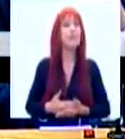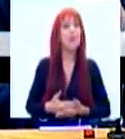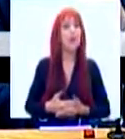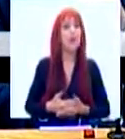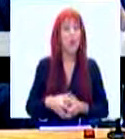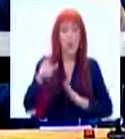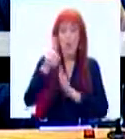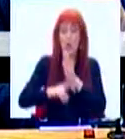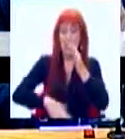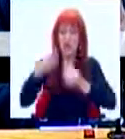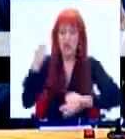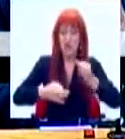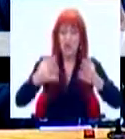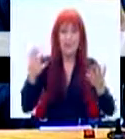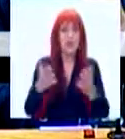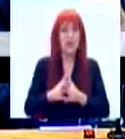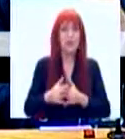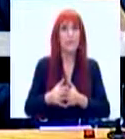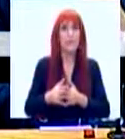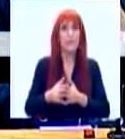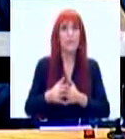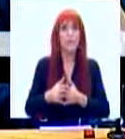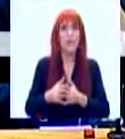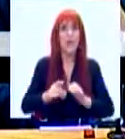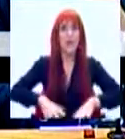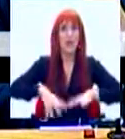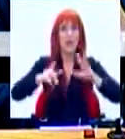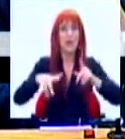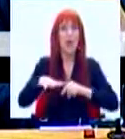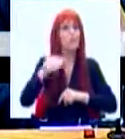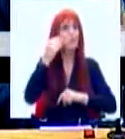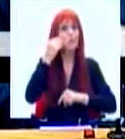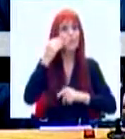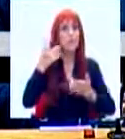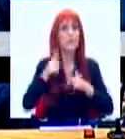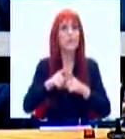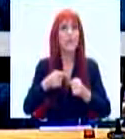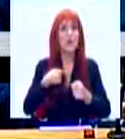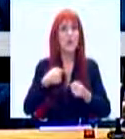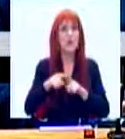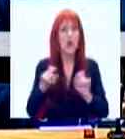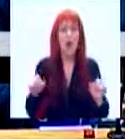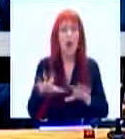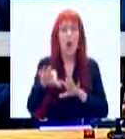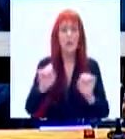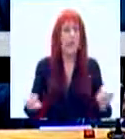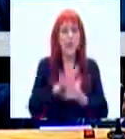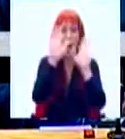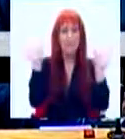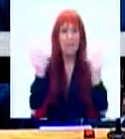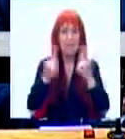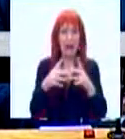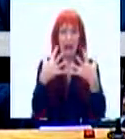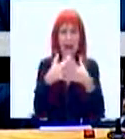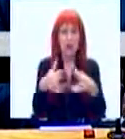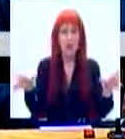O regime jurídico foi desenvolvido de uma forma que optou claramente por não criar nenhuma